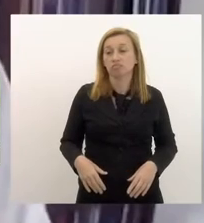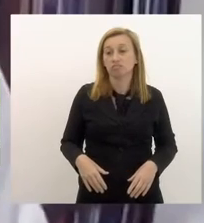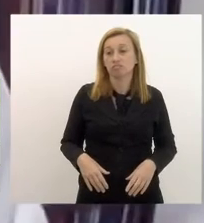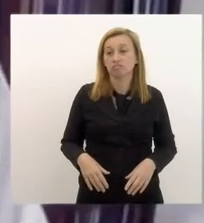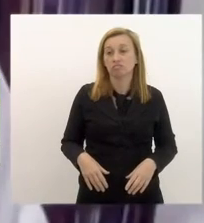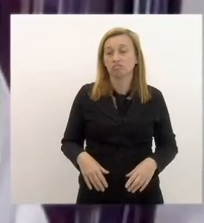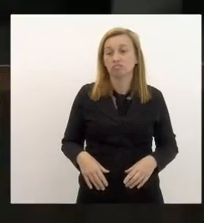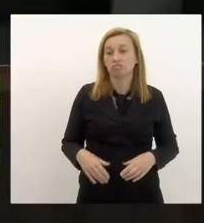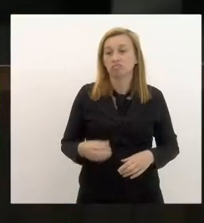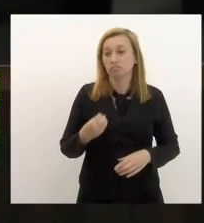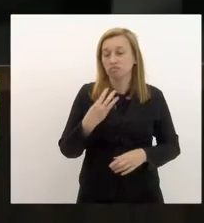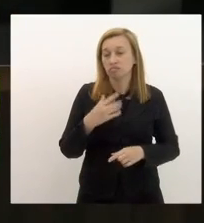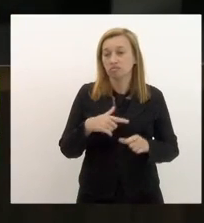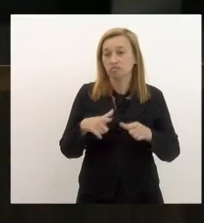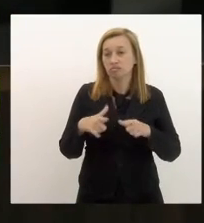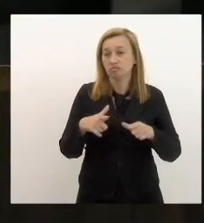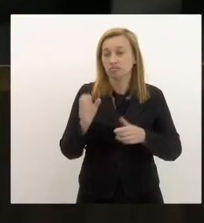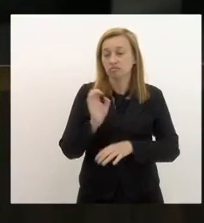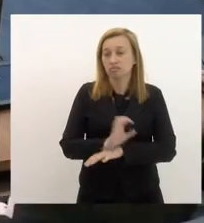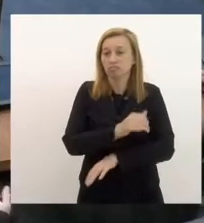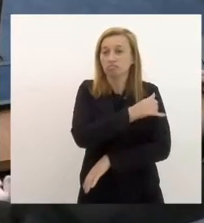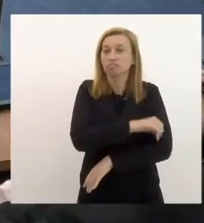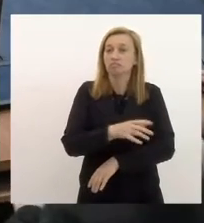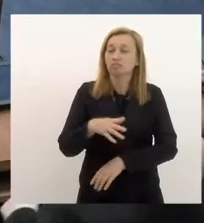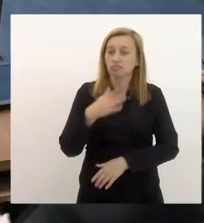uma por favor